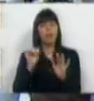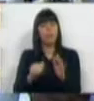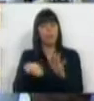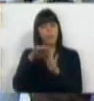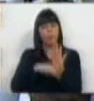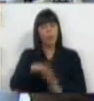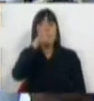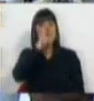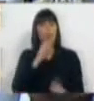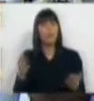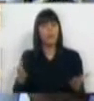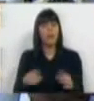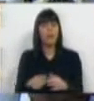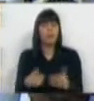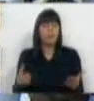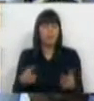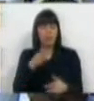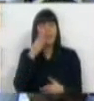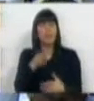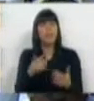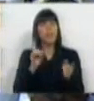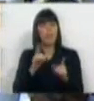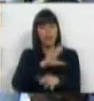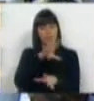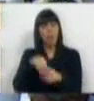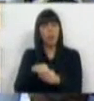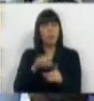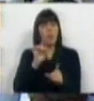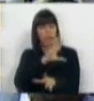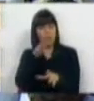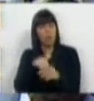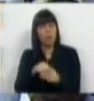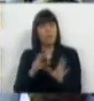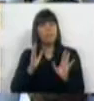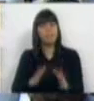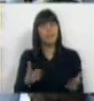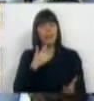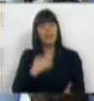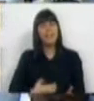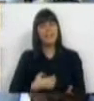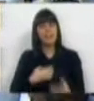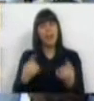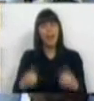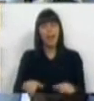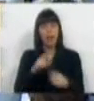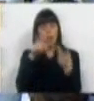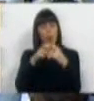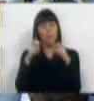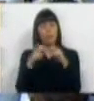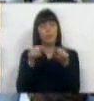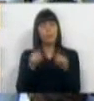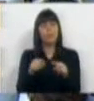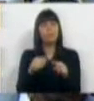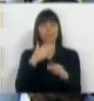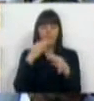do programa de governo, em que a referência à inclusão é uma referência que tem significado, ou seja, esse é um problema que